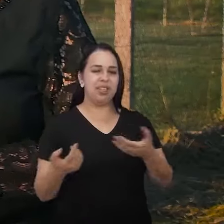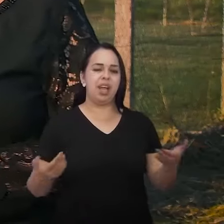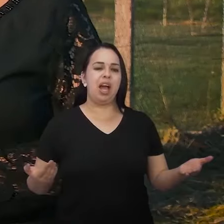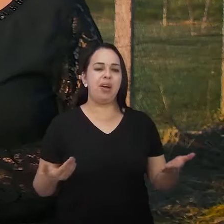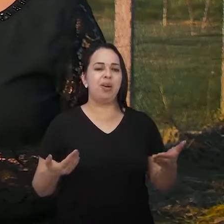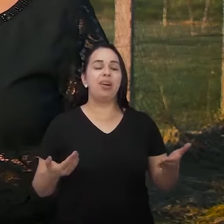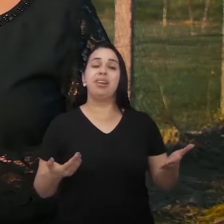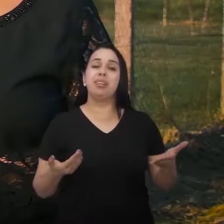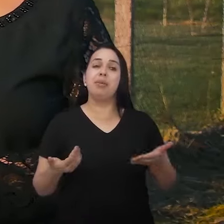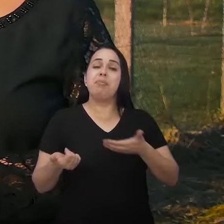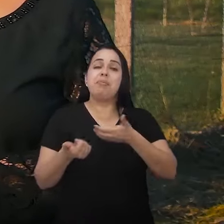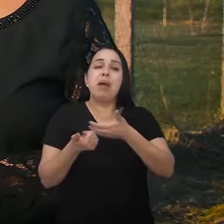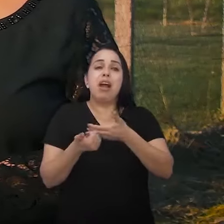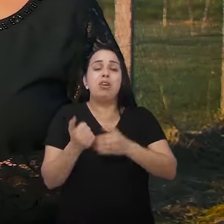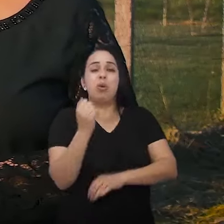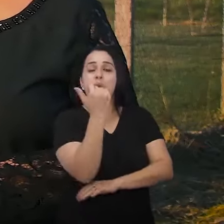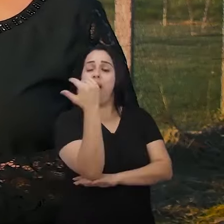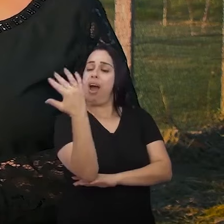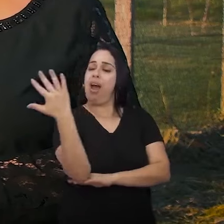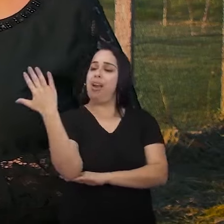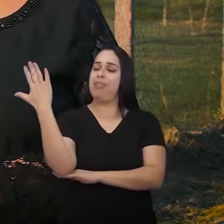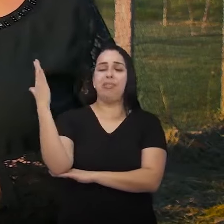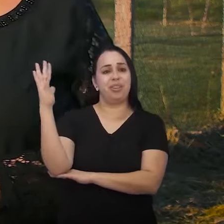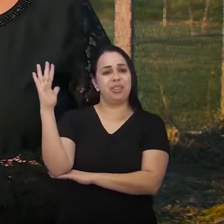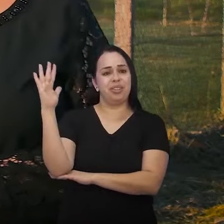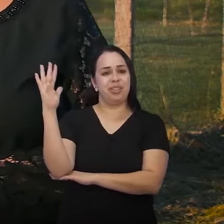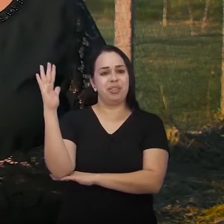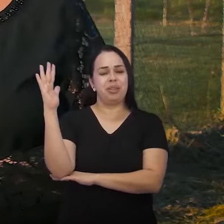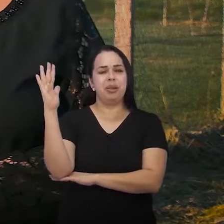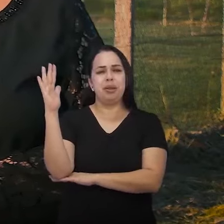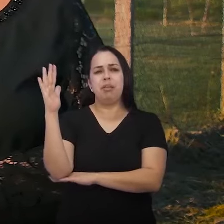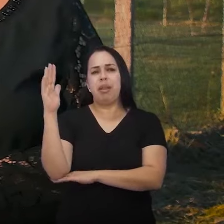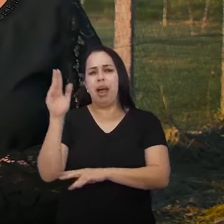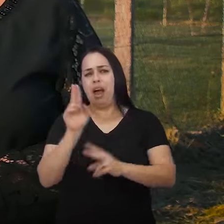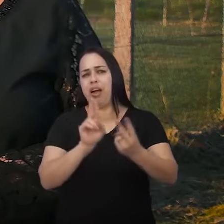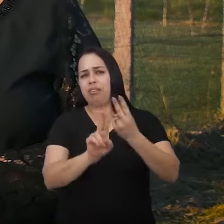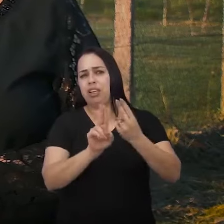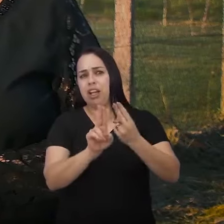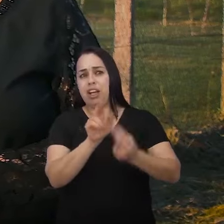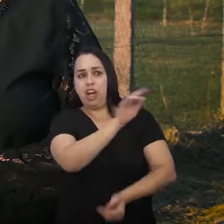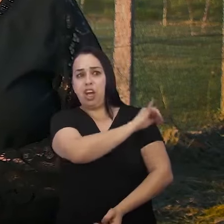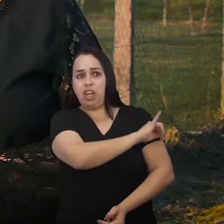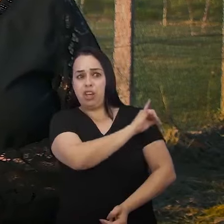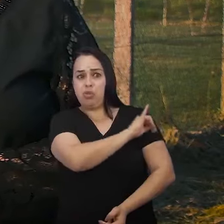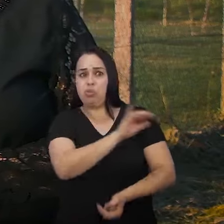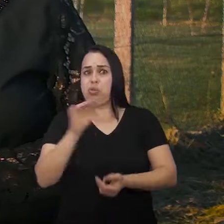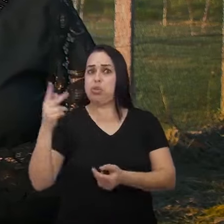Nós estamos aqui perto do Jequitibá, aqui na Estrada Velha Rio-São Paulo, em